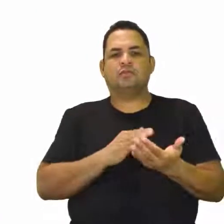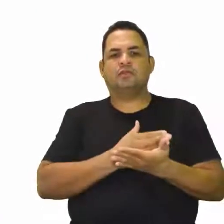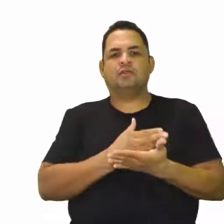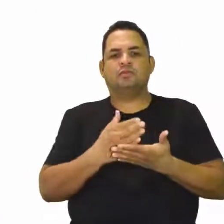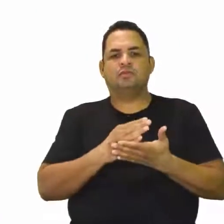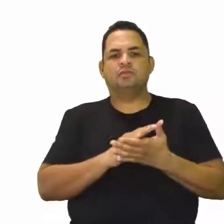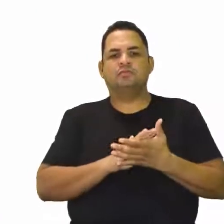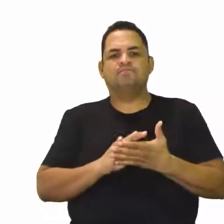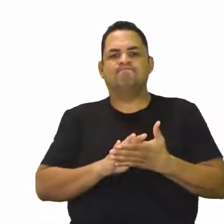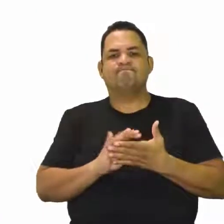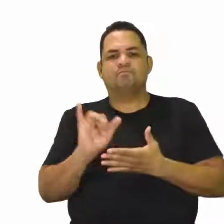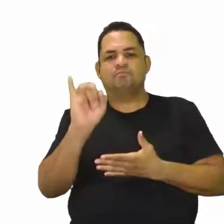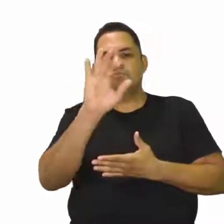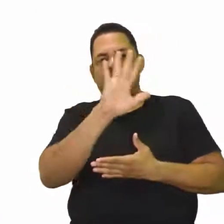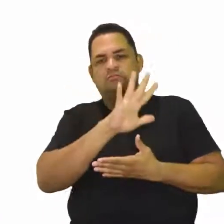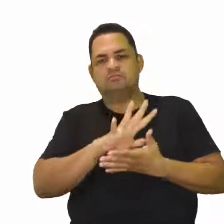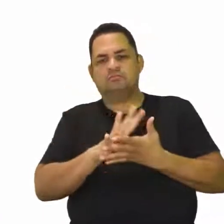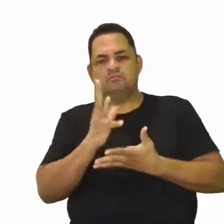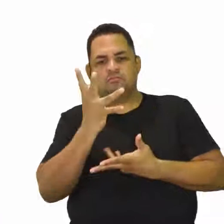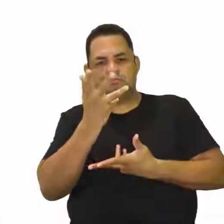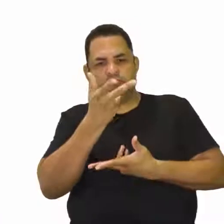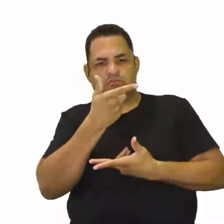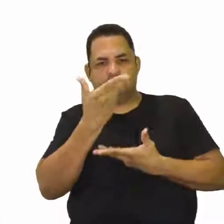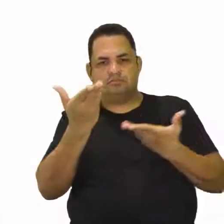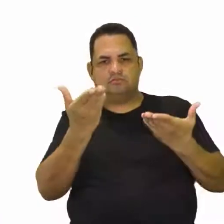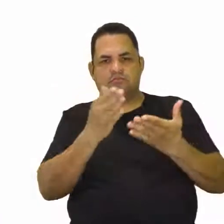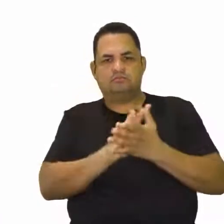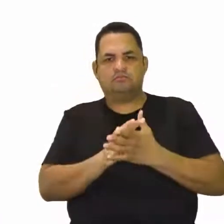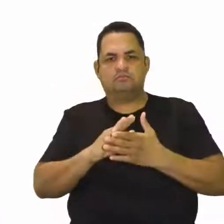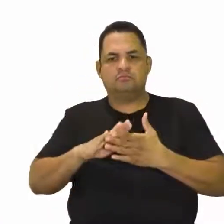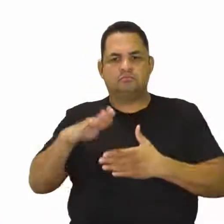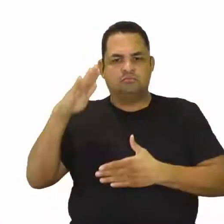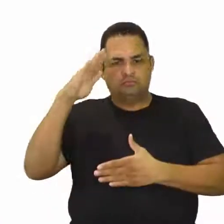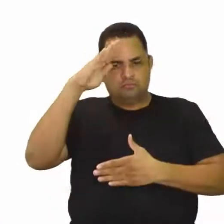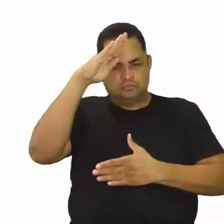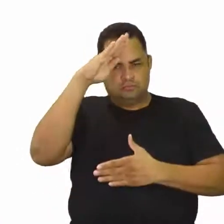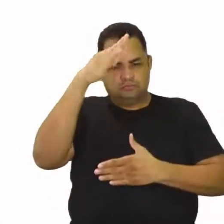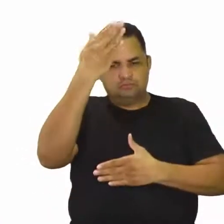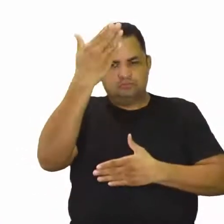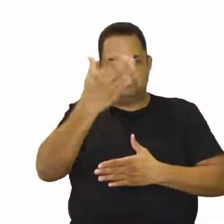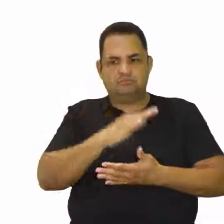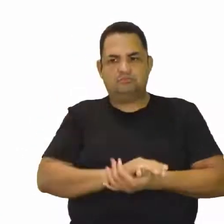linda imagem, veja aí, os soldados